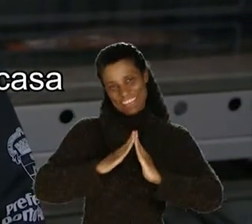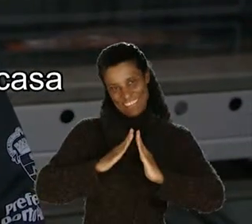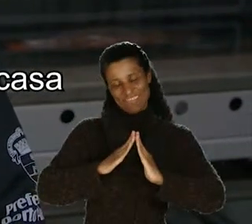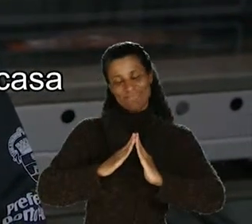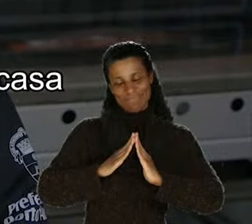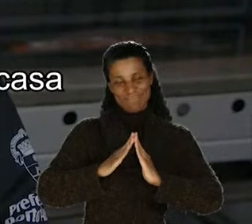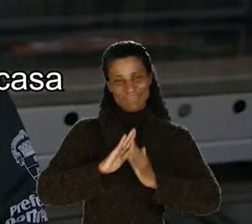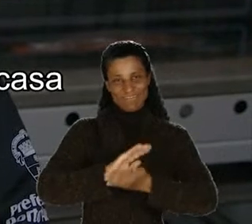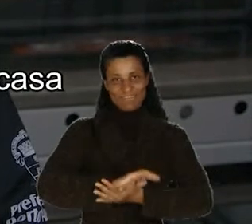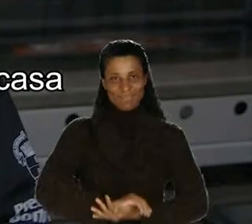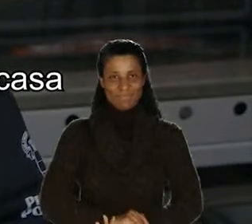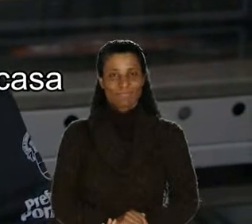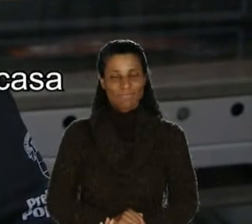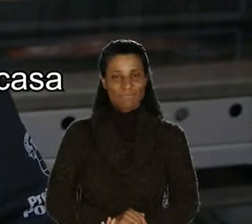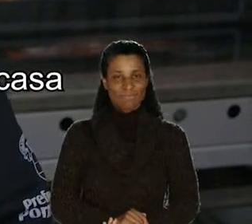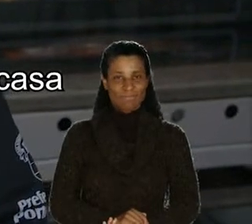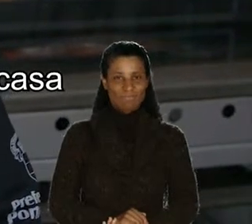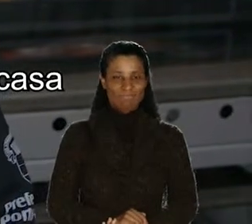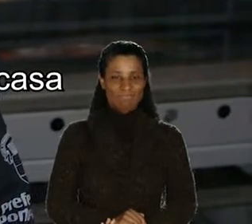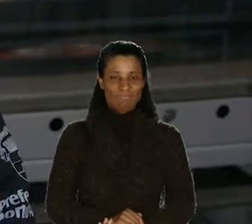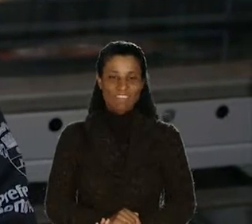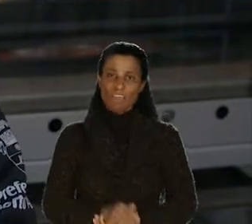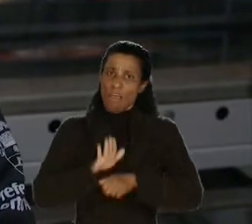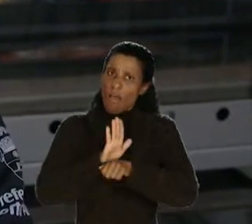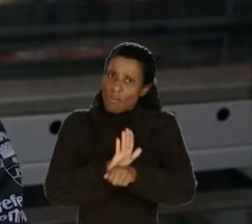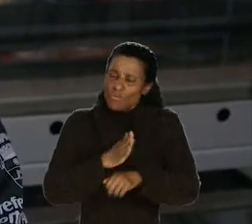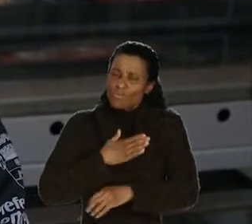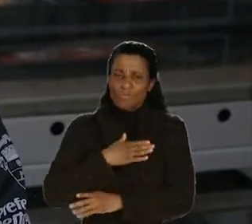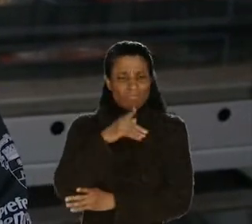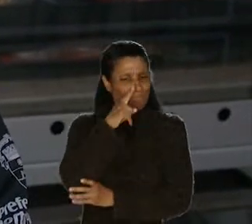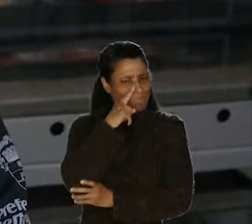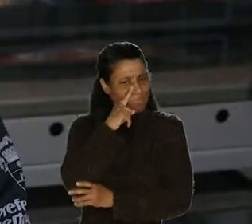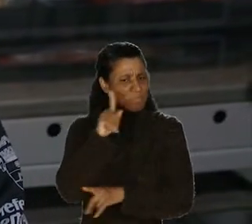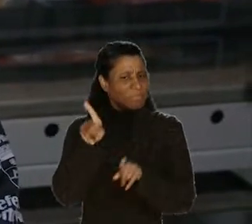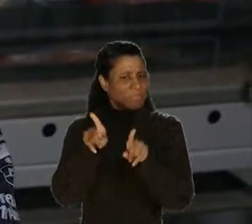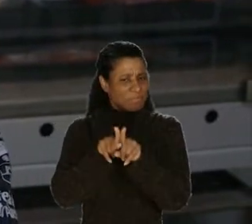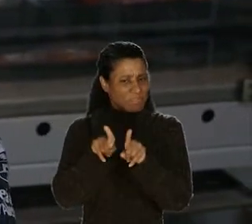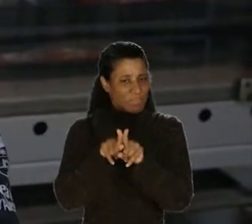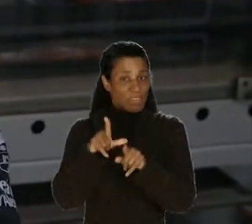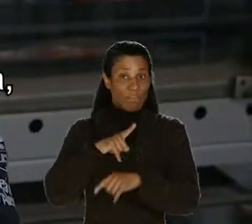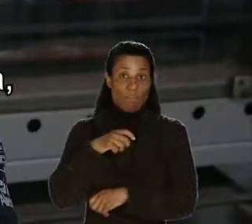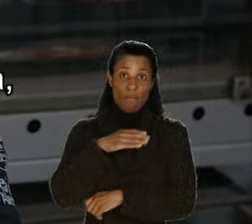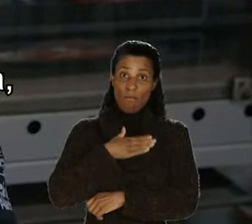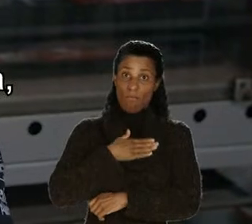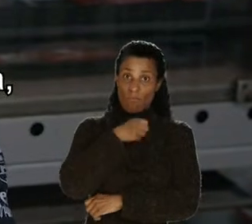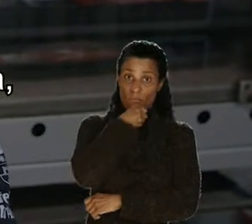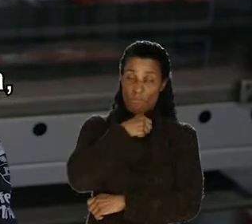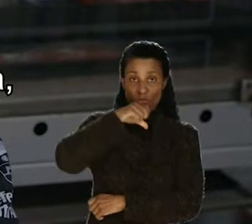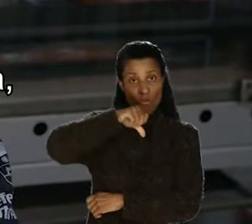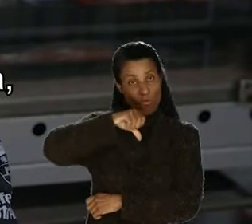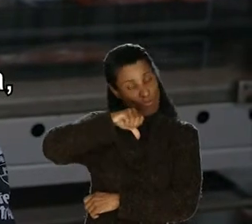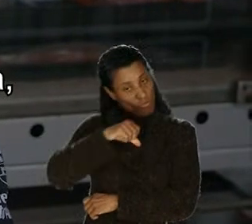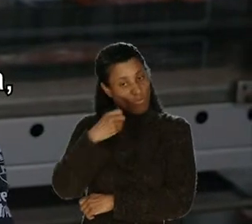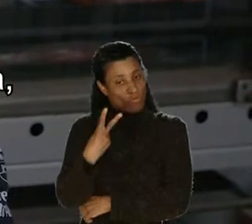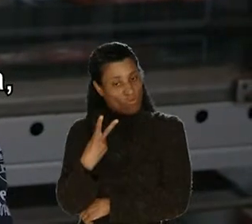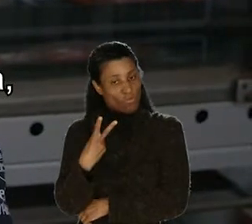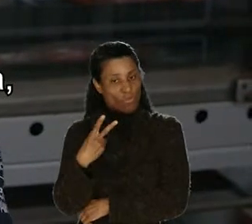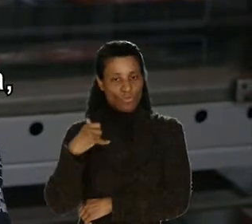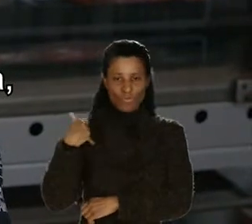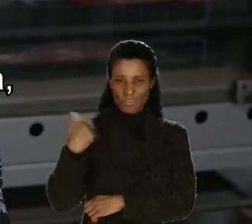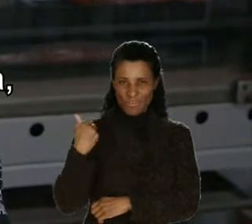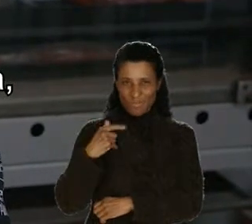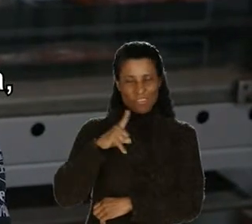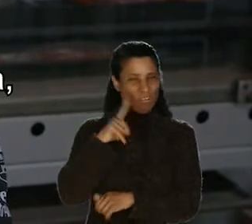Eu faço muita coisa em casa. Ajudo a minha mãe, ajudo a minha família. Tem a minha avó, na vida de